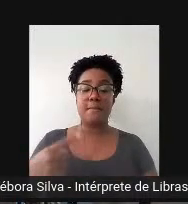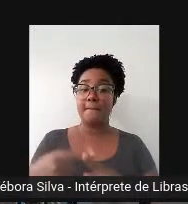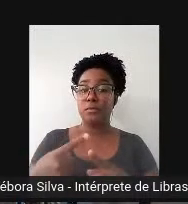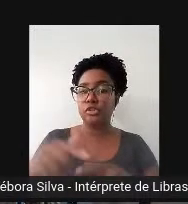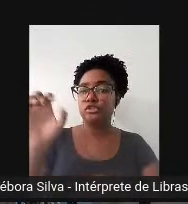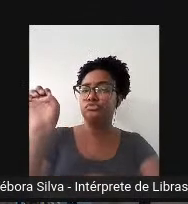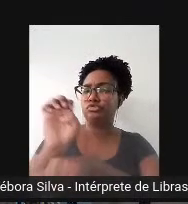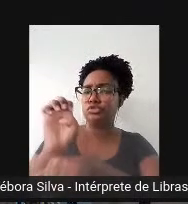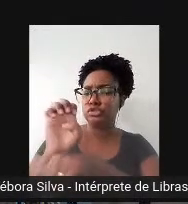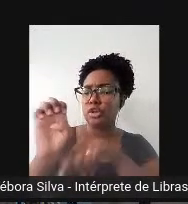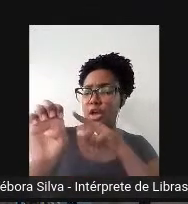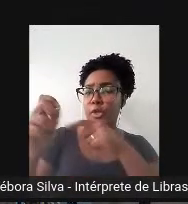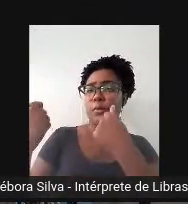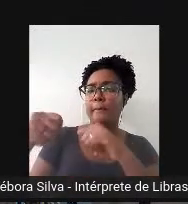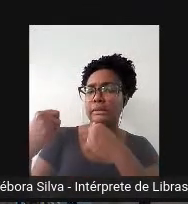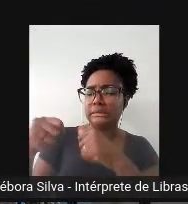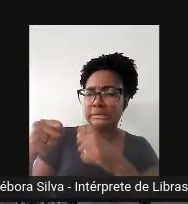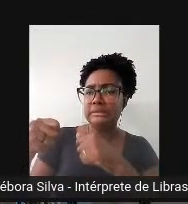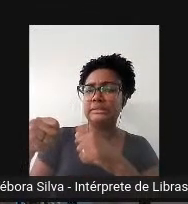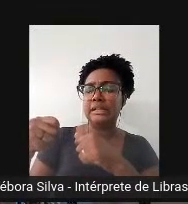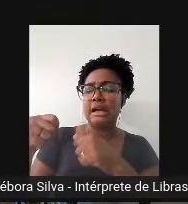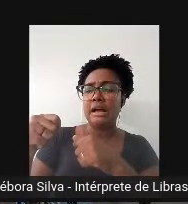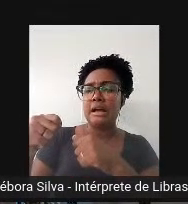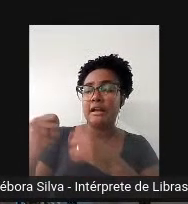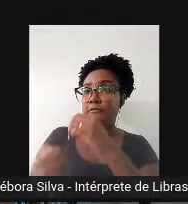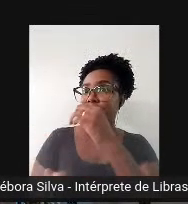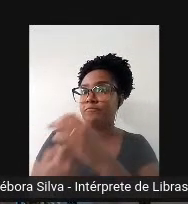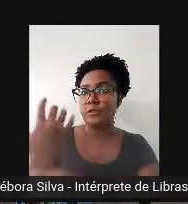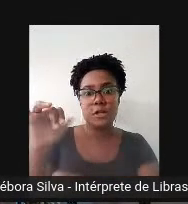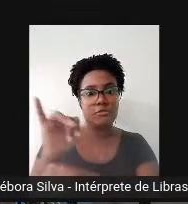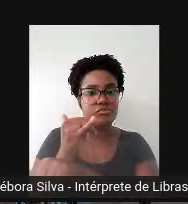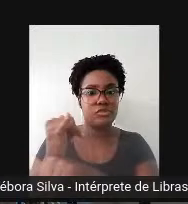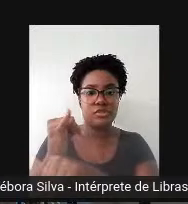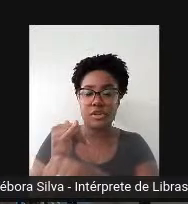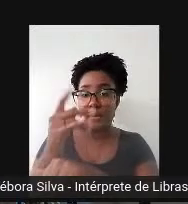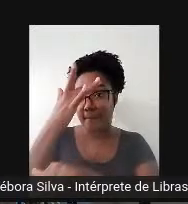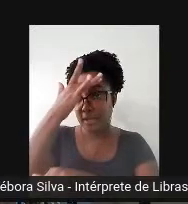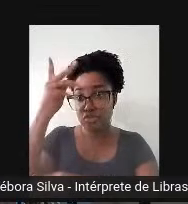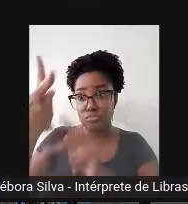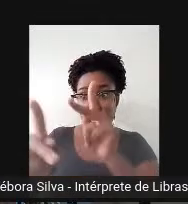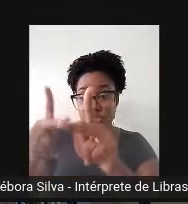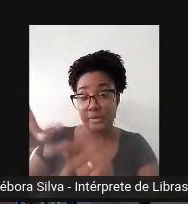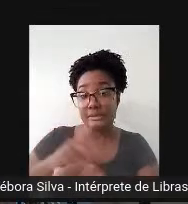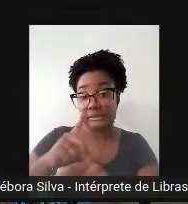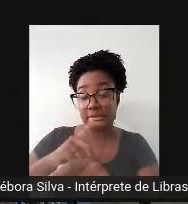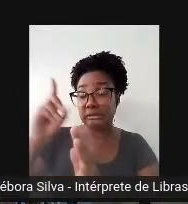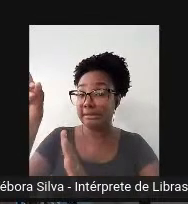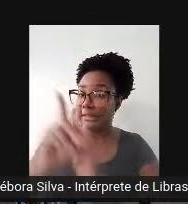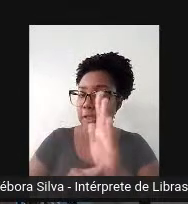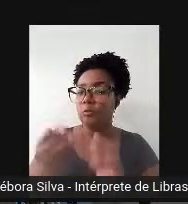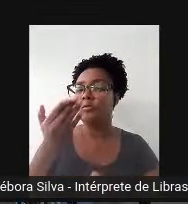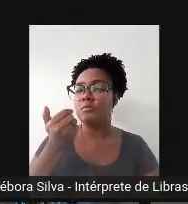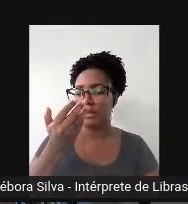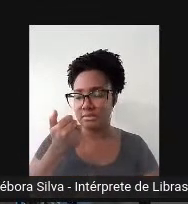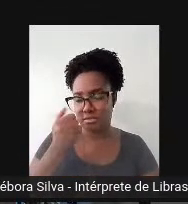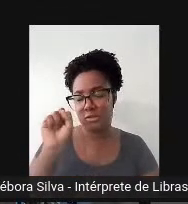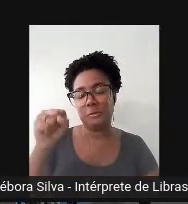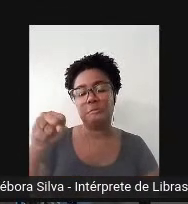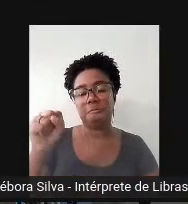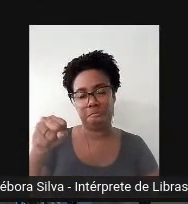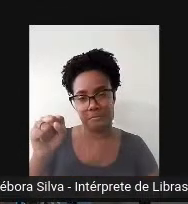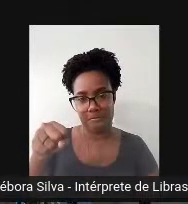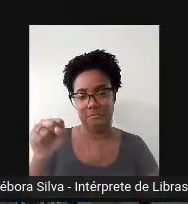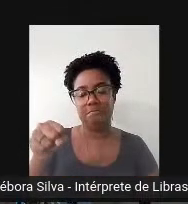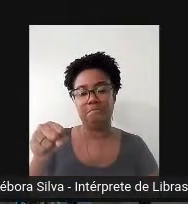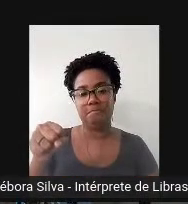encontrar mecanismos para garantir que as pessoas tenham acesso ou ao alimento diretamente ou aos recursos para fazê-lo, até que eles possam fazer por